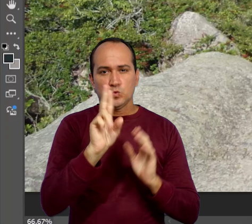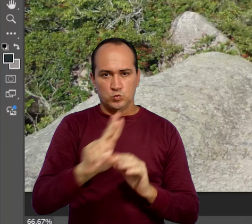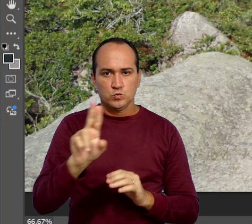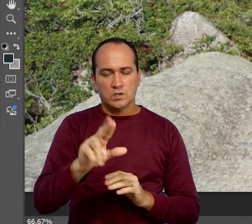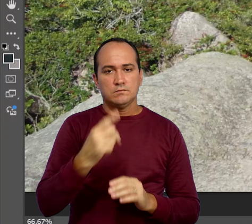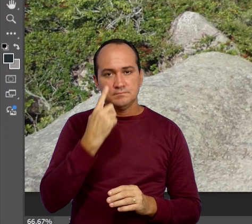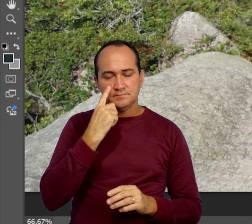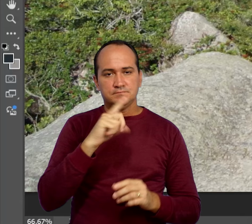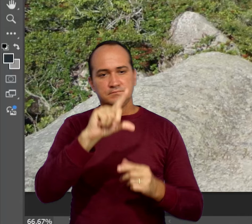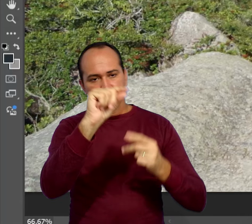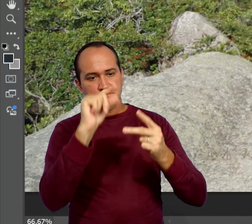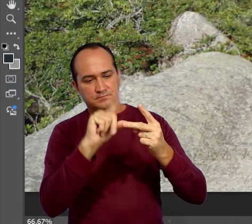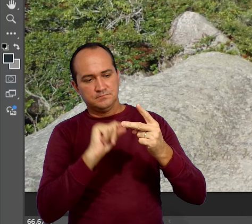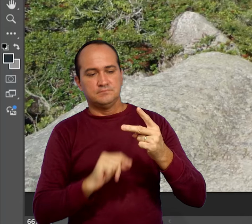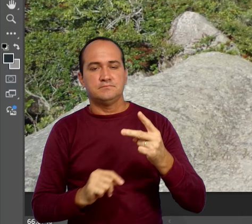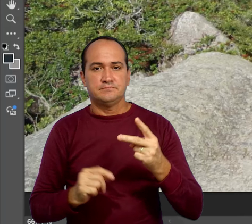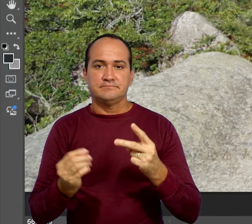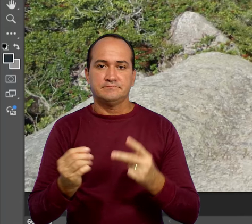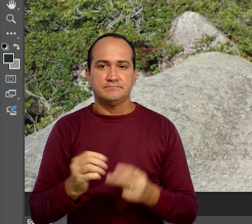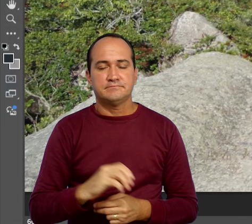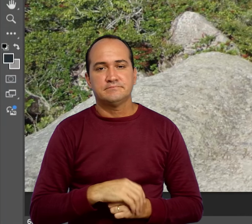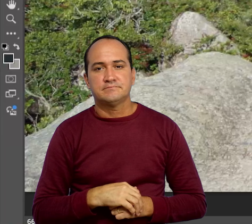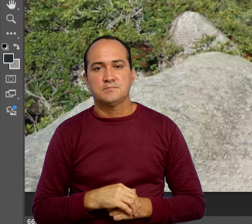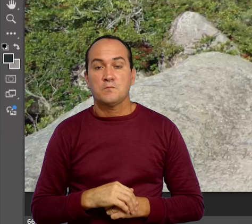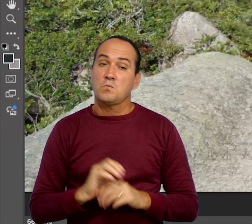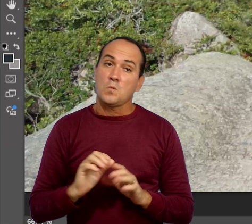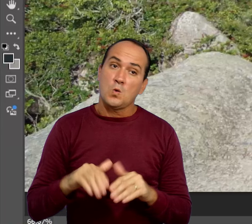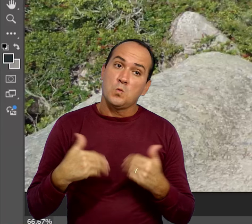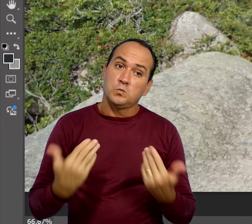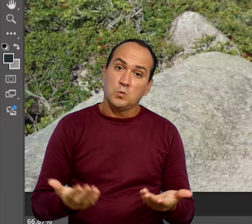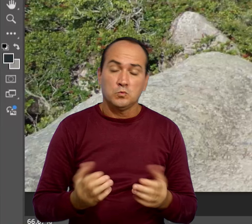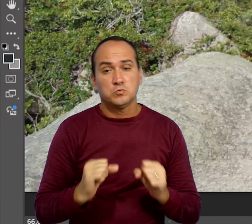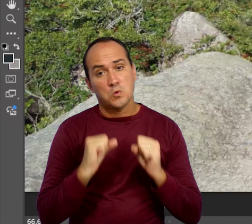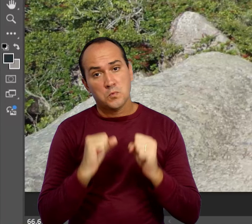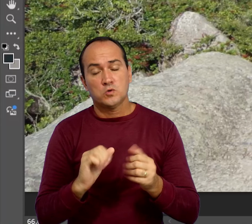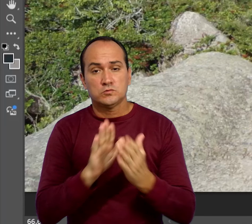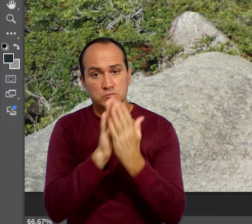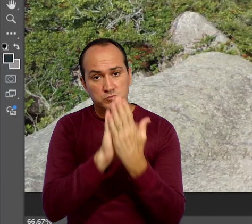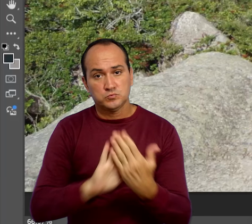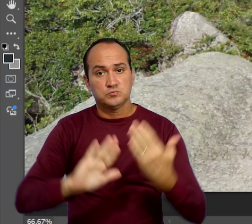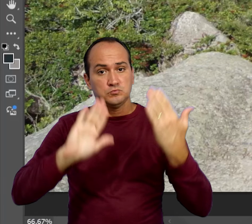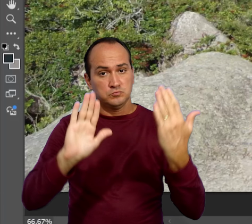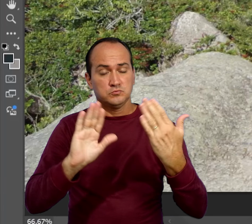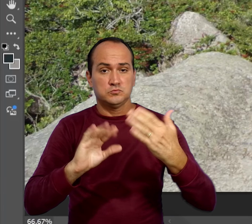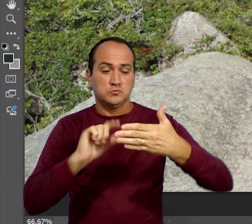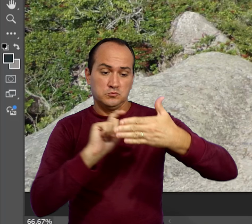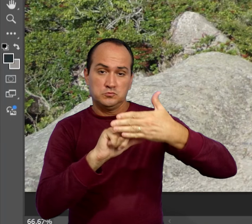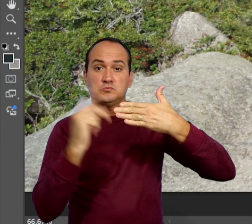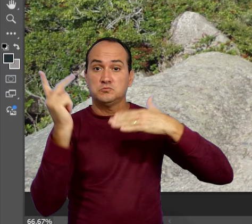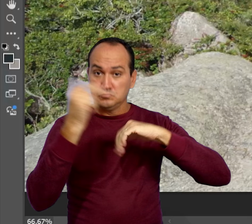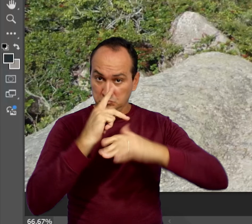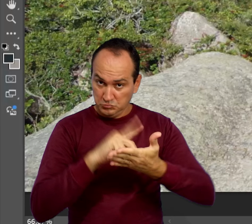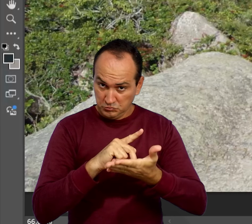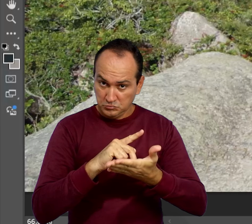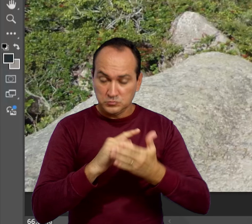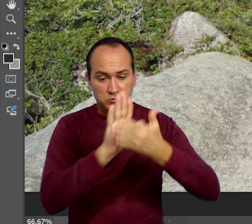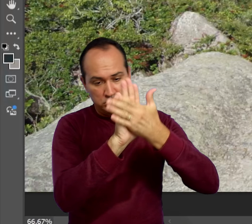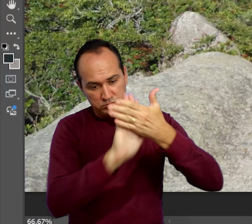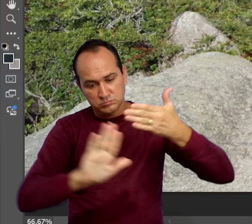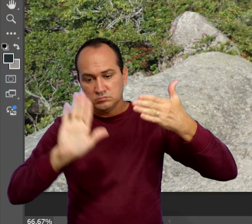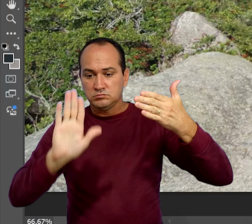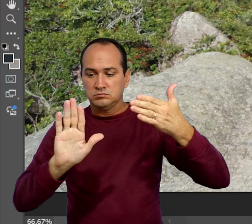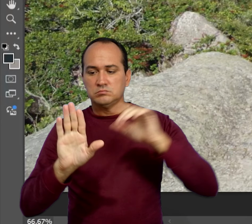vou aplicar isso aqui, ó, selecionar as duas camadas e dar um Ctrl E. Ou então, né, nesse caso aqui, eu poderia duplicar a camada original para não perder. A camada